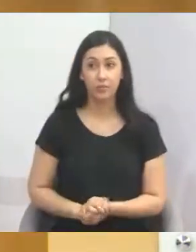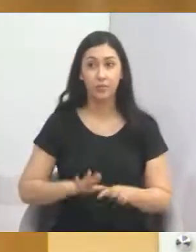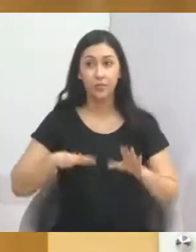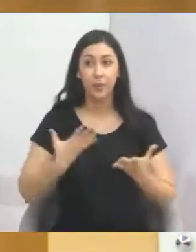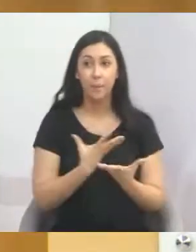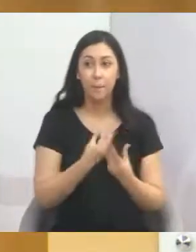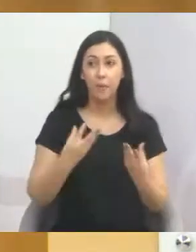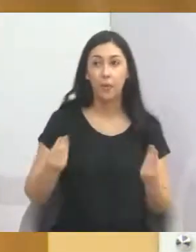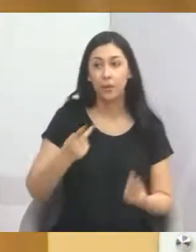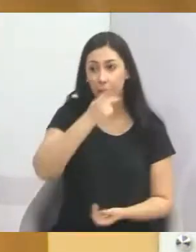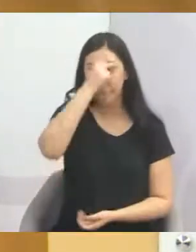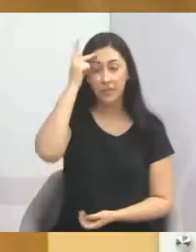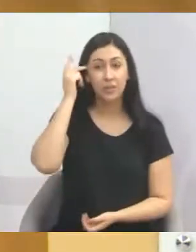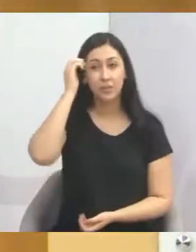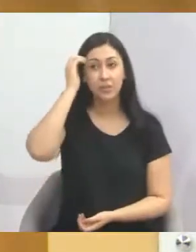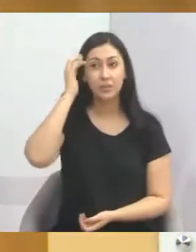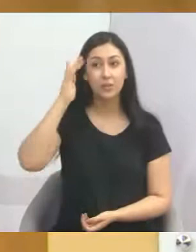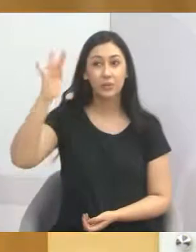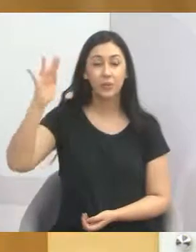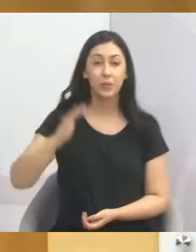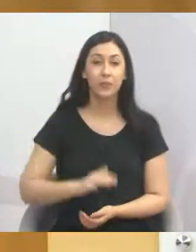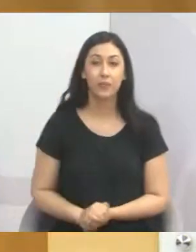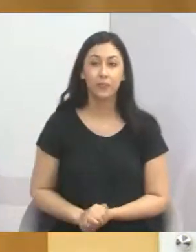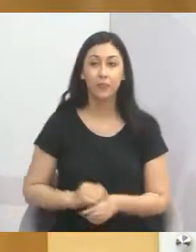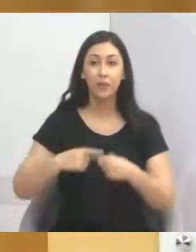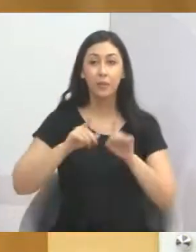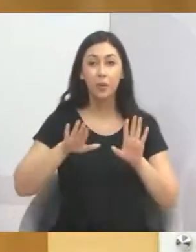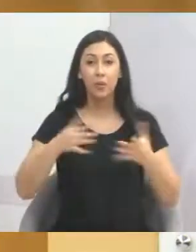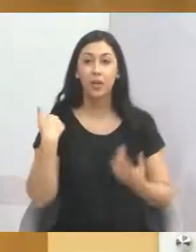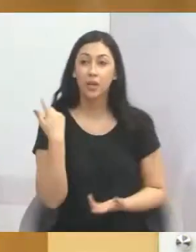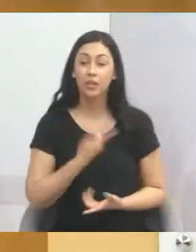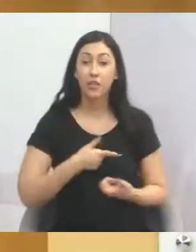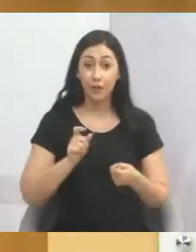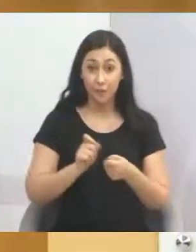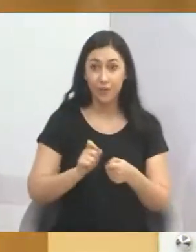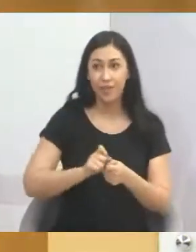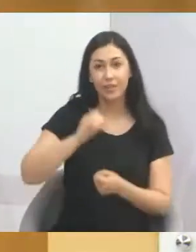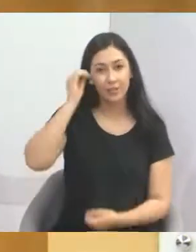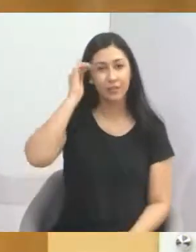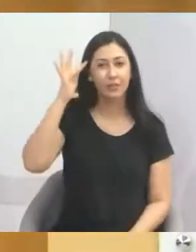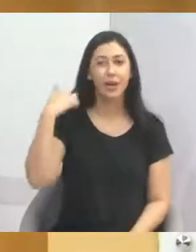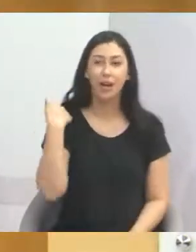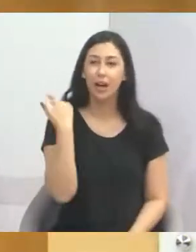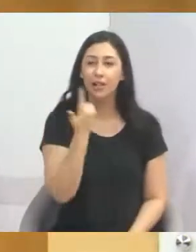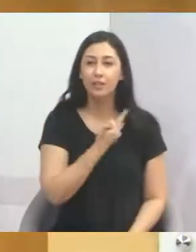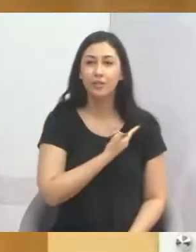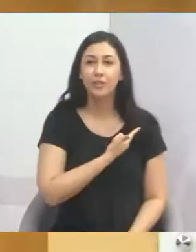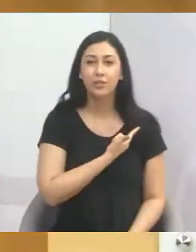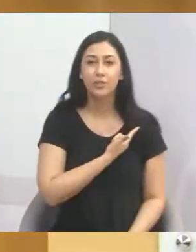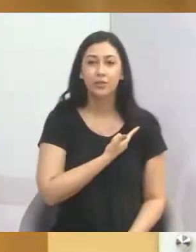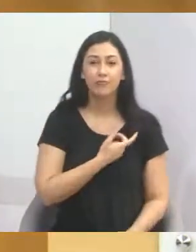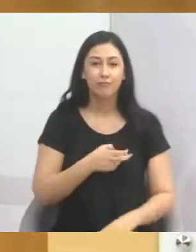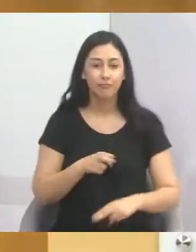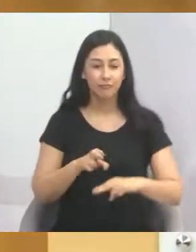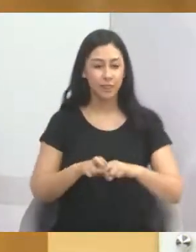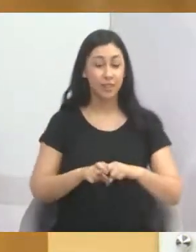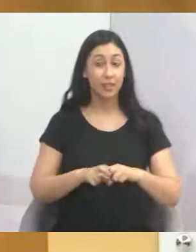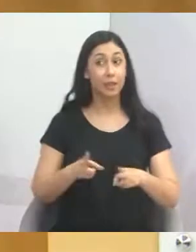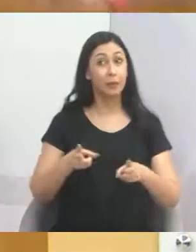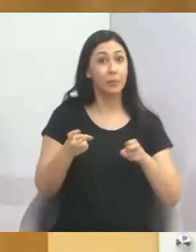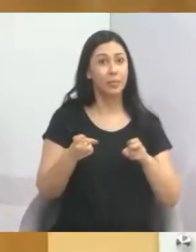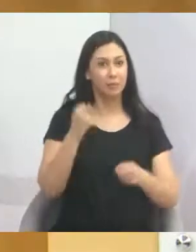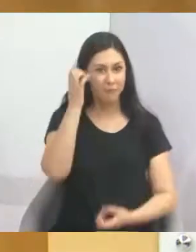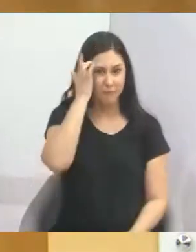gente sonhou de estar aqui. Mas quando a gente realiza esse sonho, a gente senta nessa cadeira aí, a gente vê que não é fácil, né,